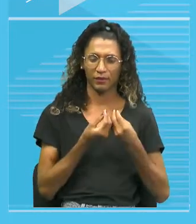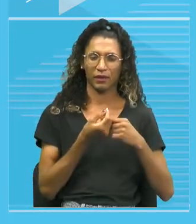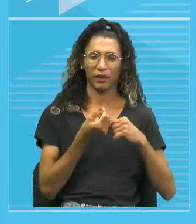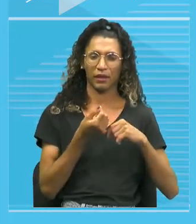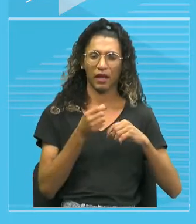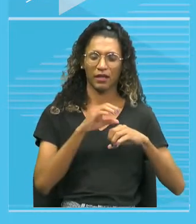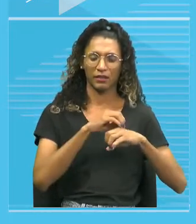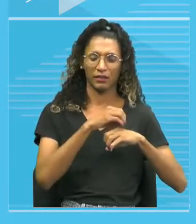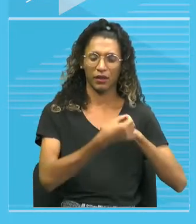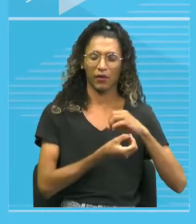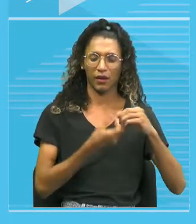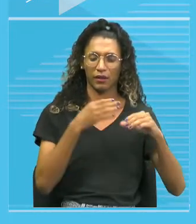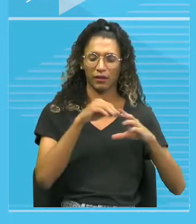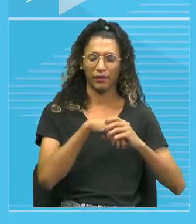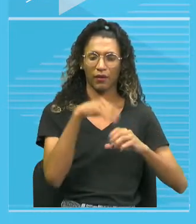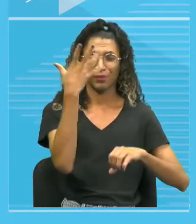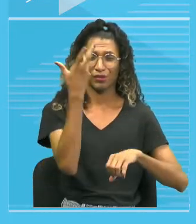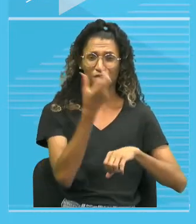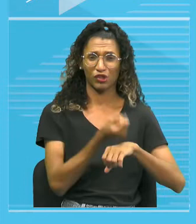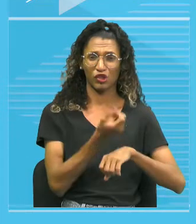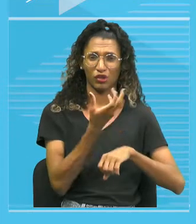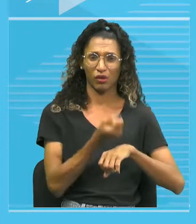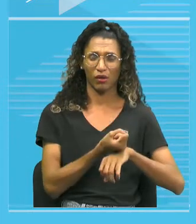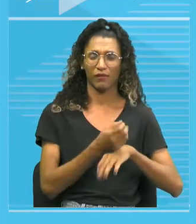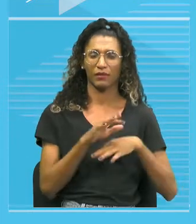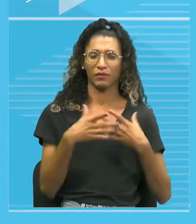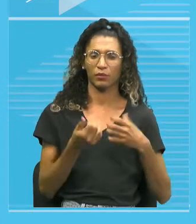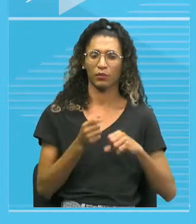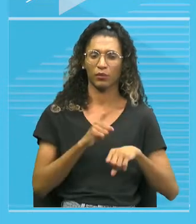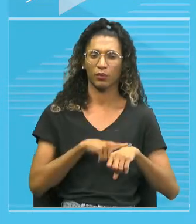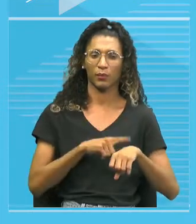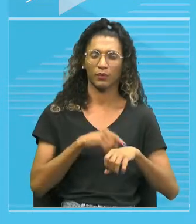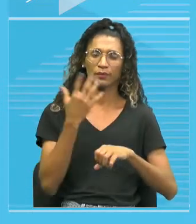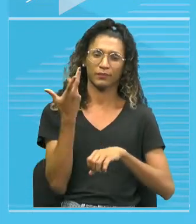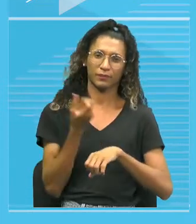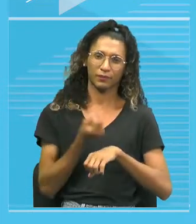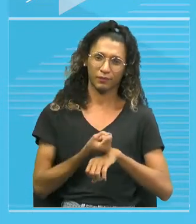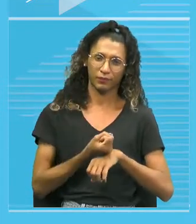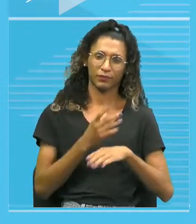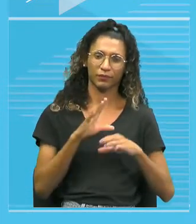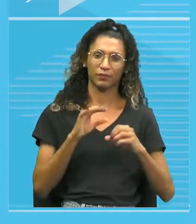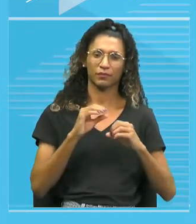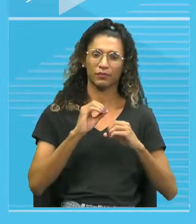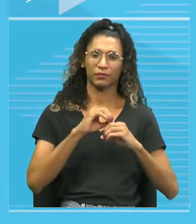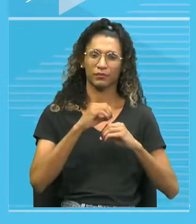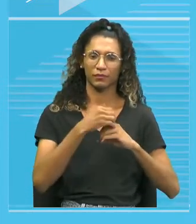pelas células. E ao ser absorvida pelas células,